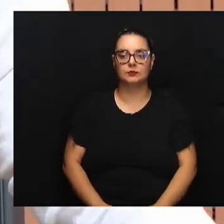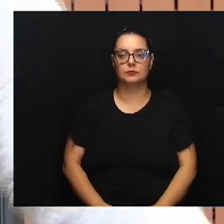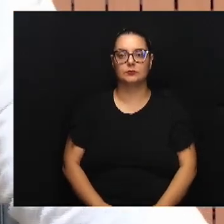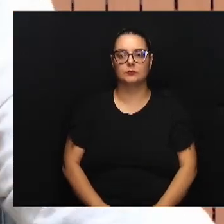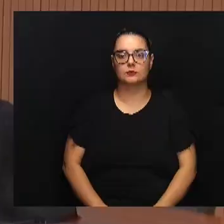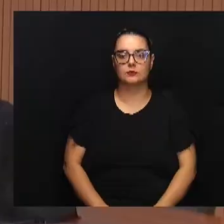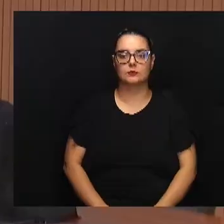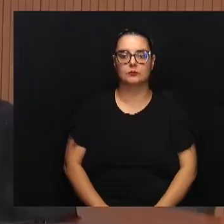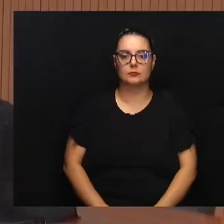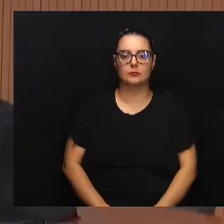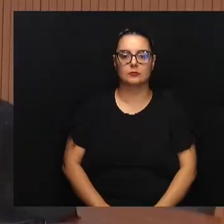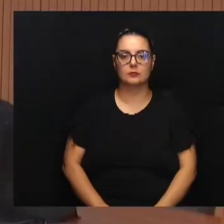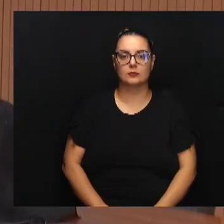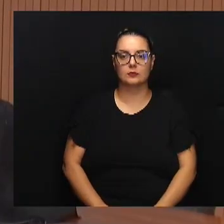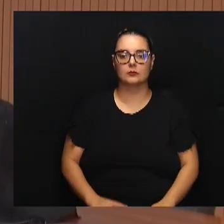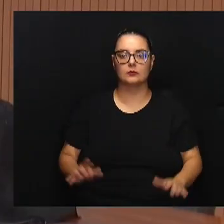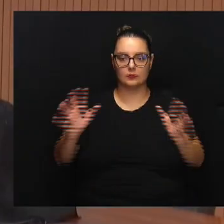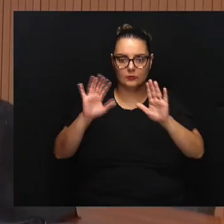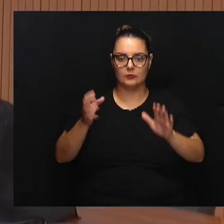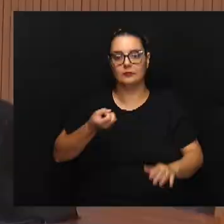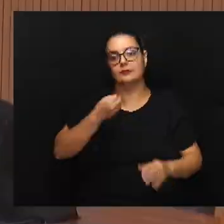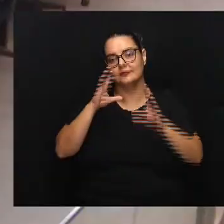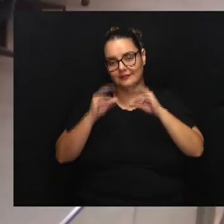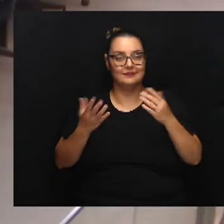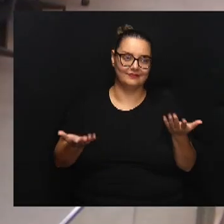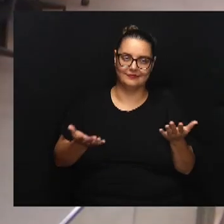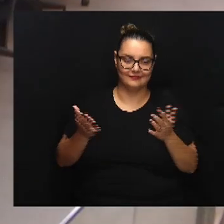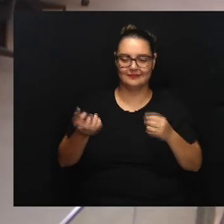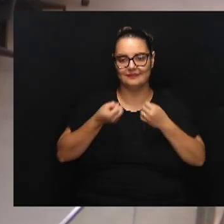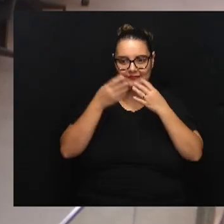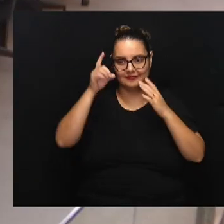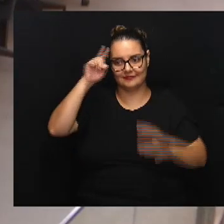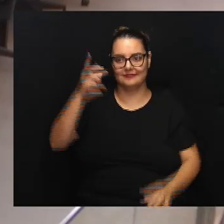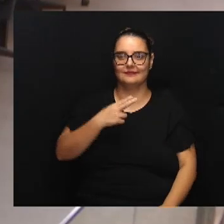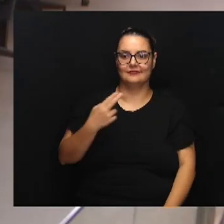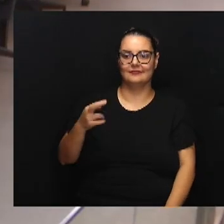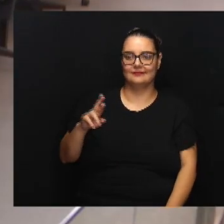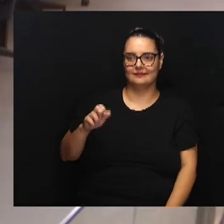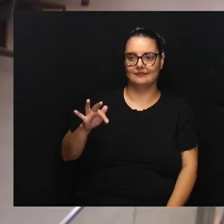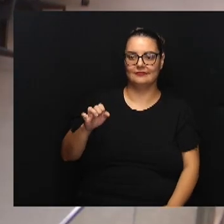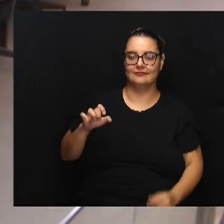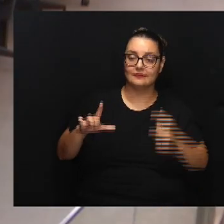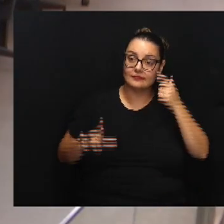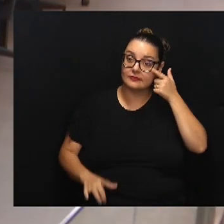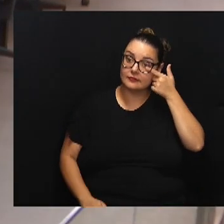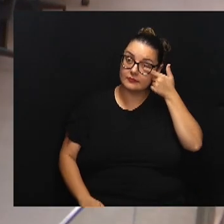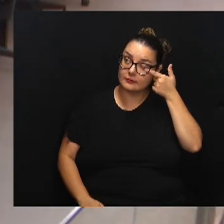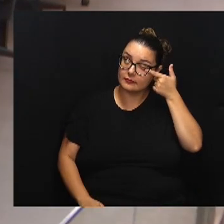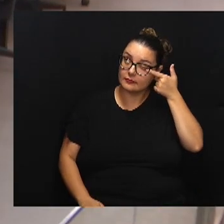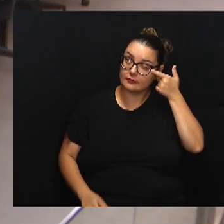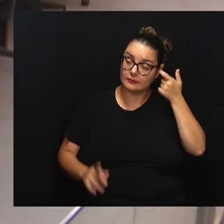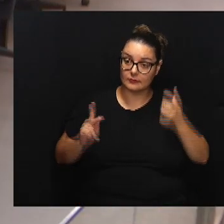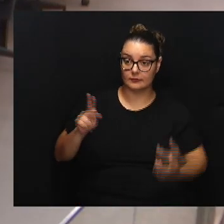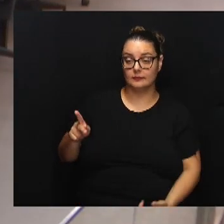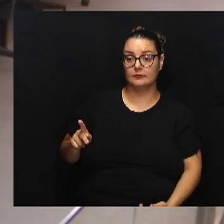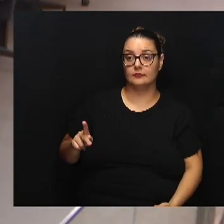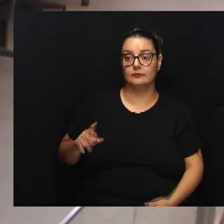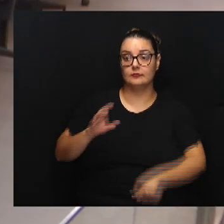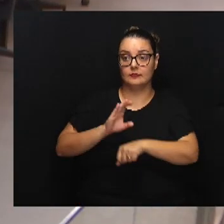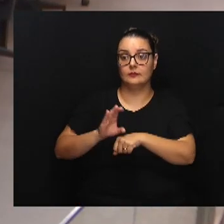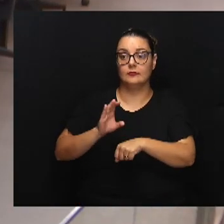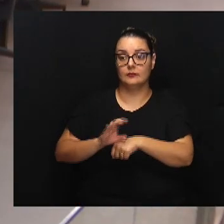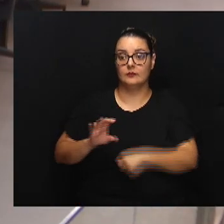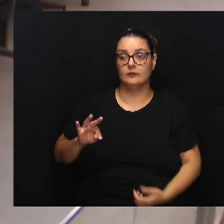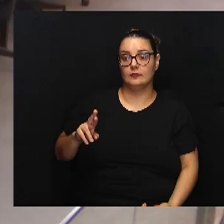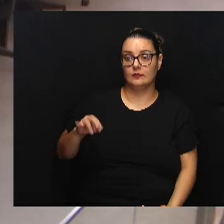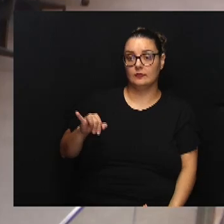Próximo. Olá, boa noite. Boa noite, bom dia. Eu me chamo Rafael, eu sou professor do cursinho TRIO, eu sou estudante de graduação